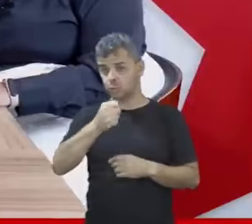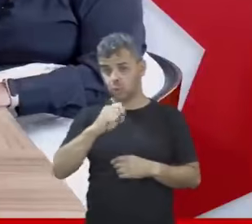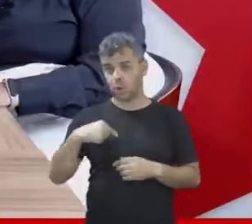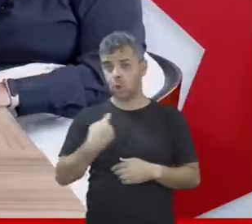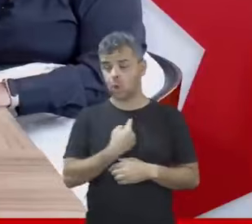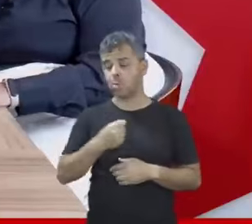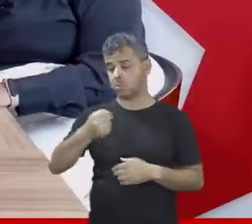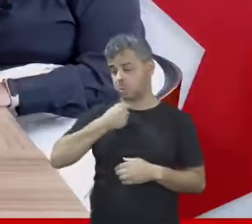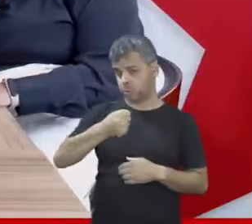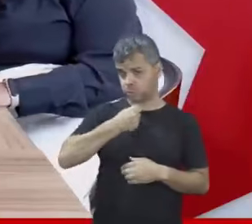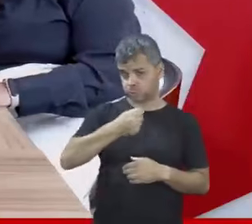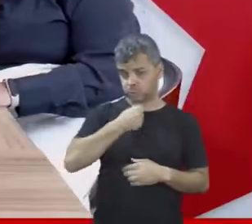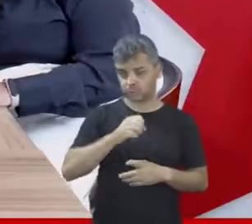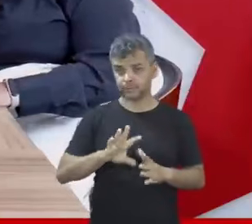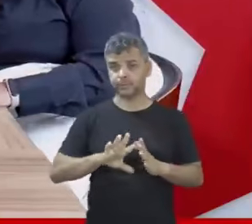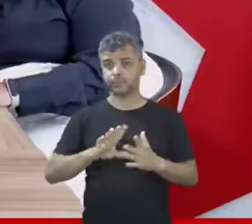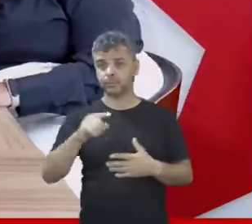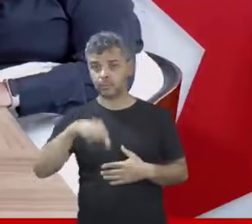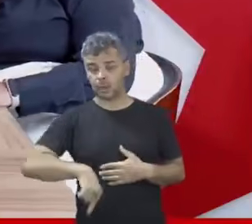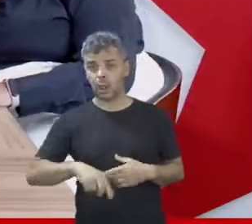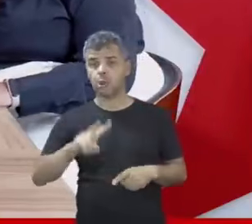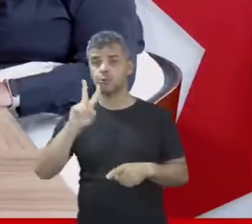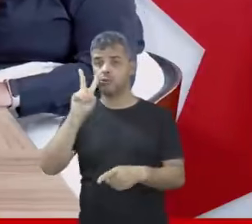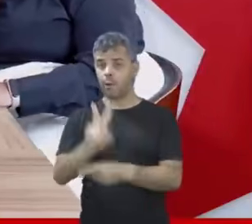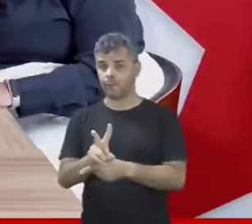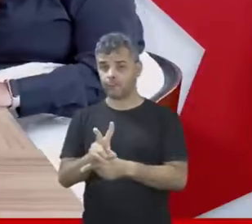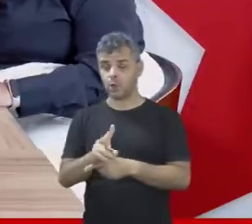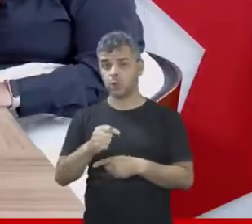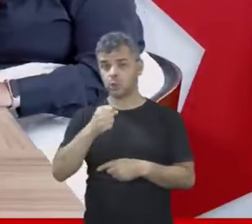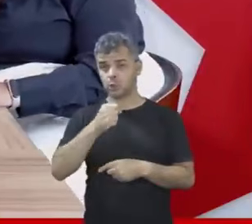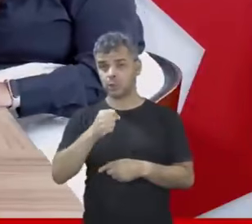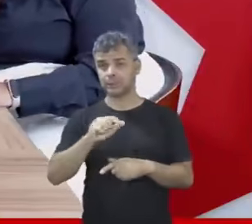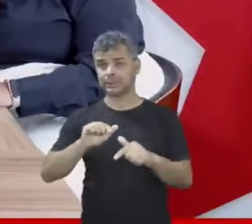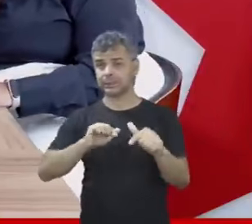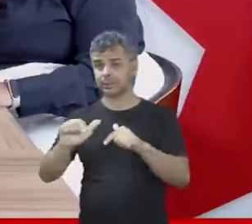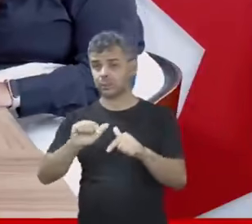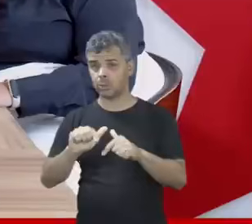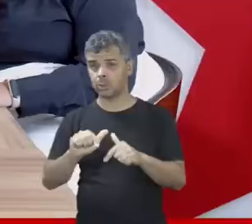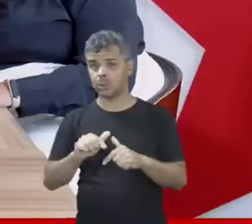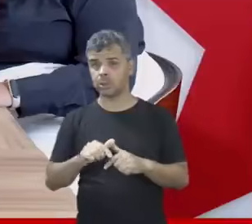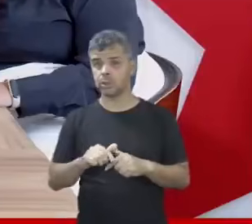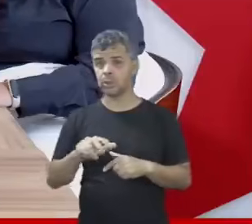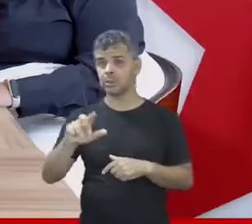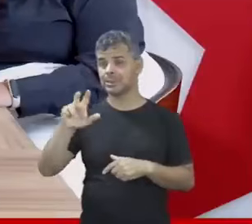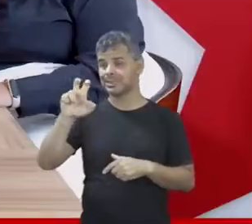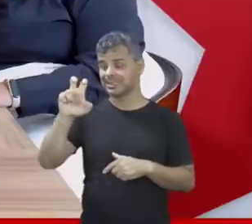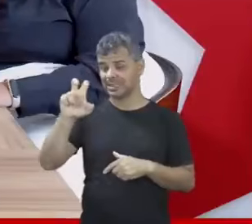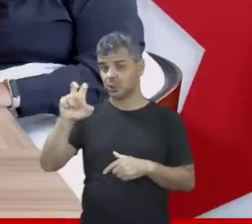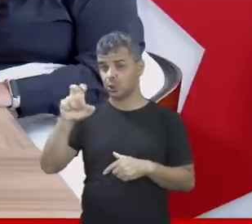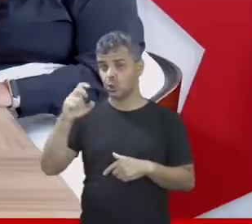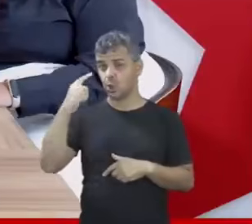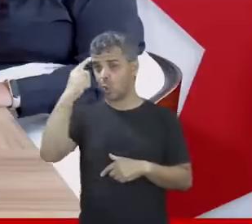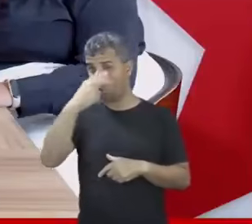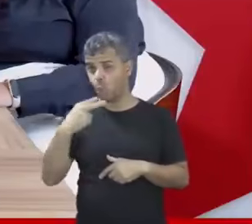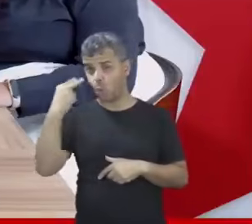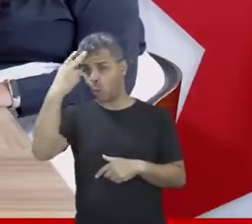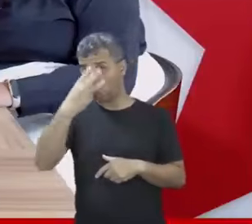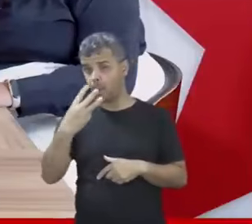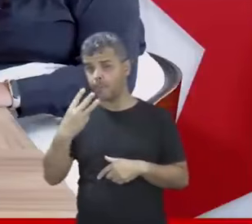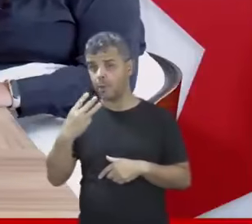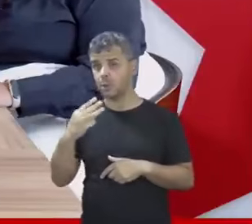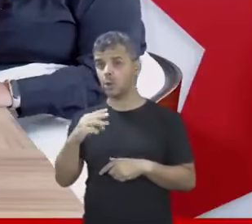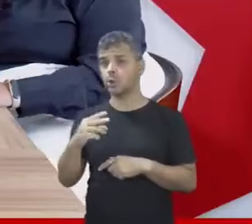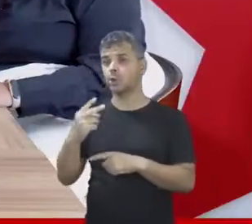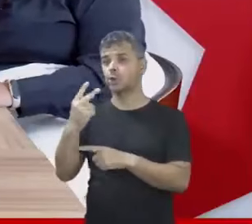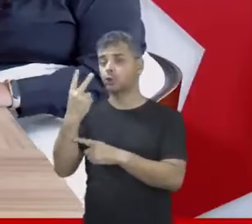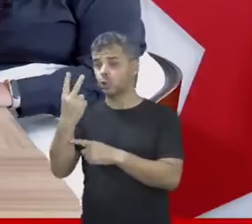como jornalistas, né, Nádia? Ele defende que os jornalistas trabalhem no máximo 5 horas, com no máximo 2 horas